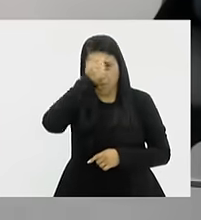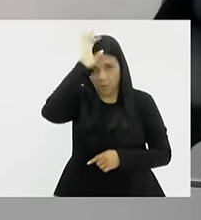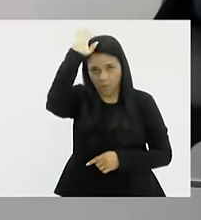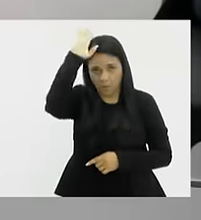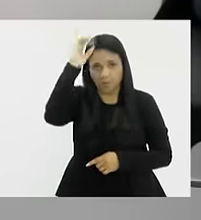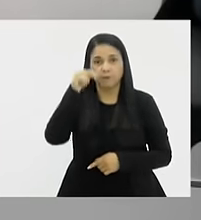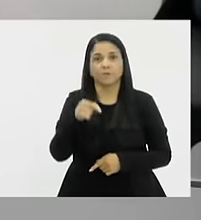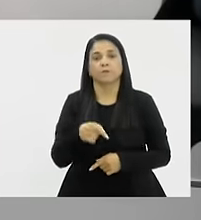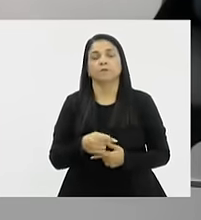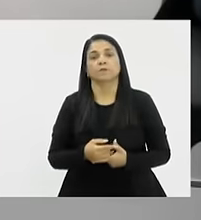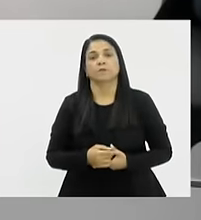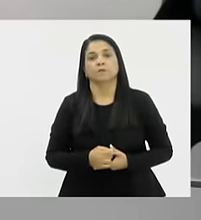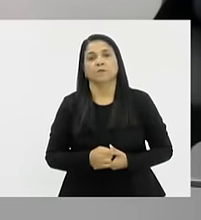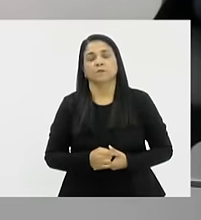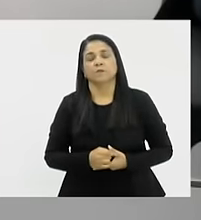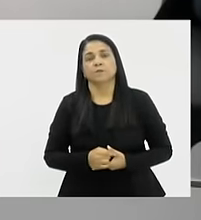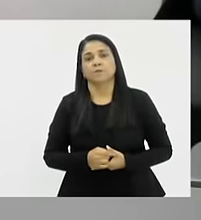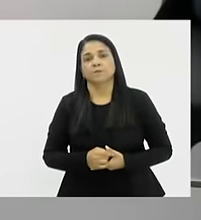também